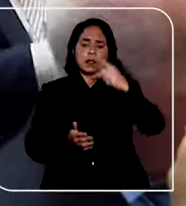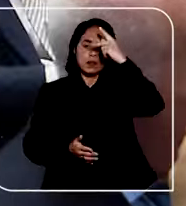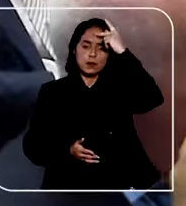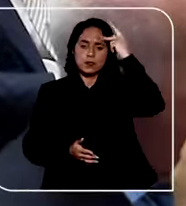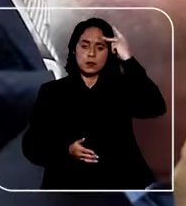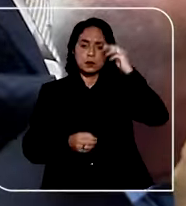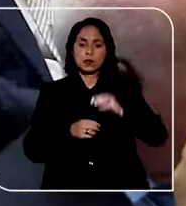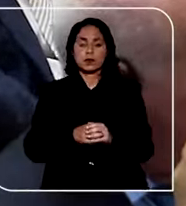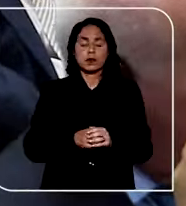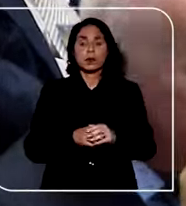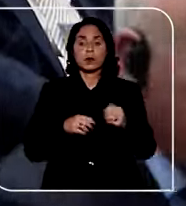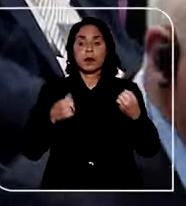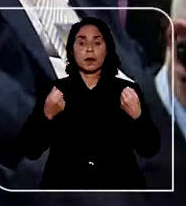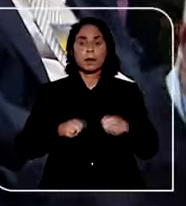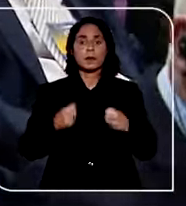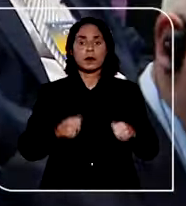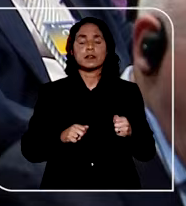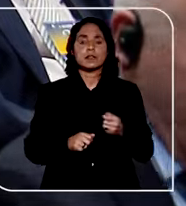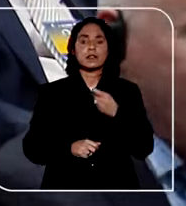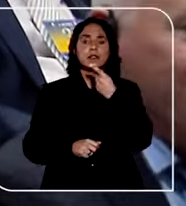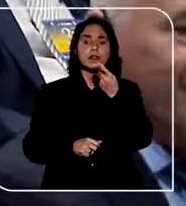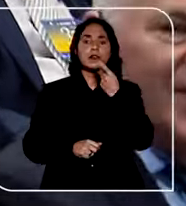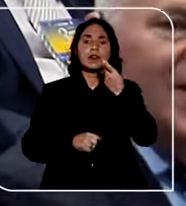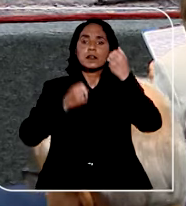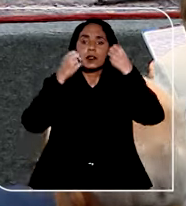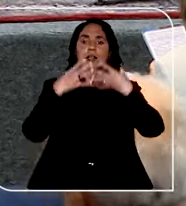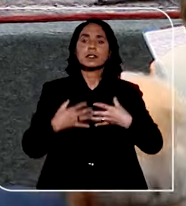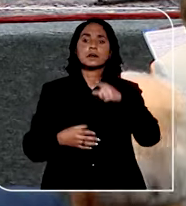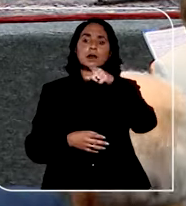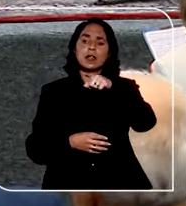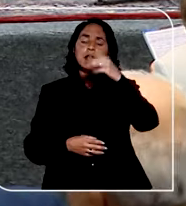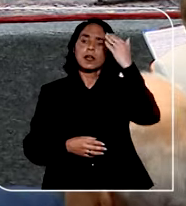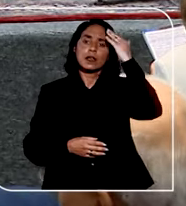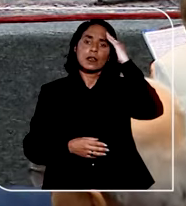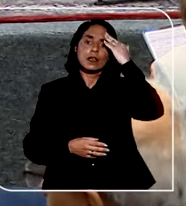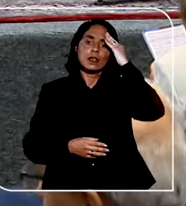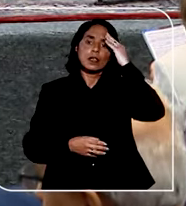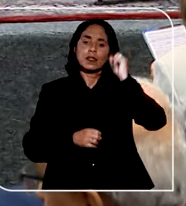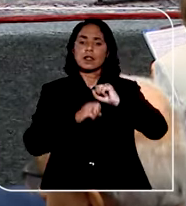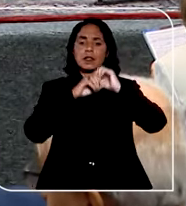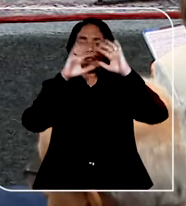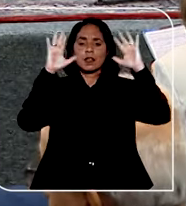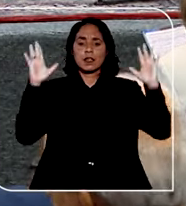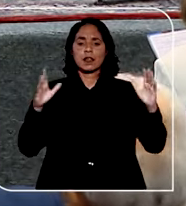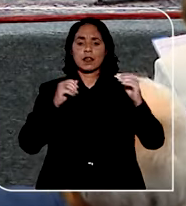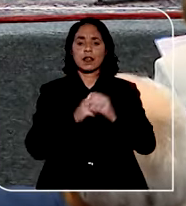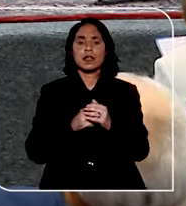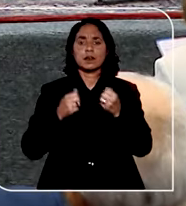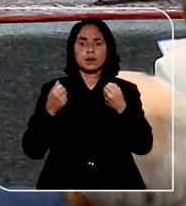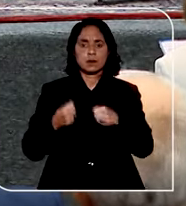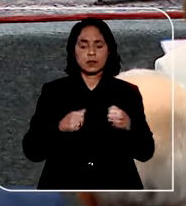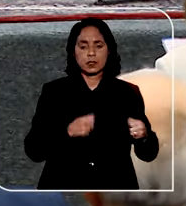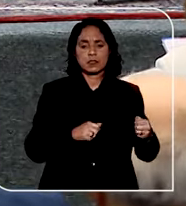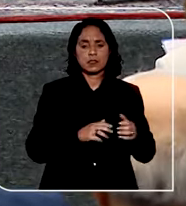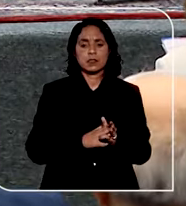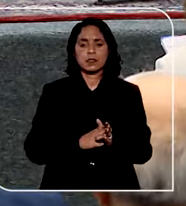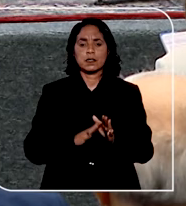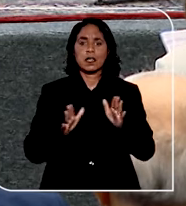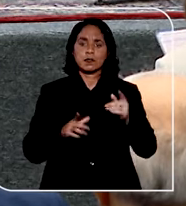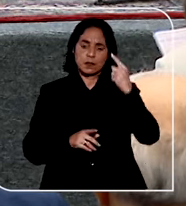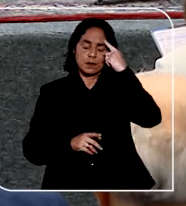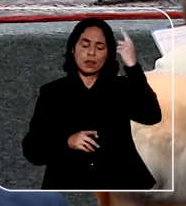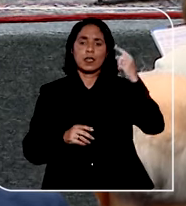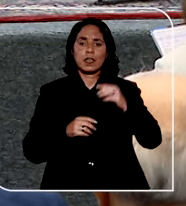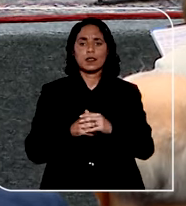comuns a gente tem que ter a capacidade de falar para uma pessoa comum e bem intencionada que esteja tentando entender essa é a